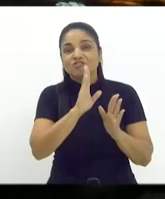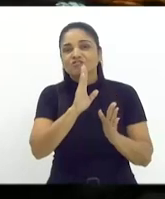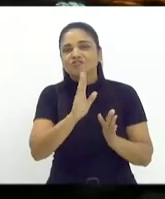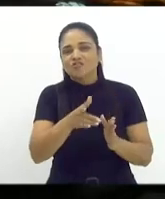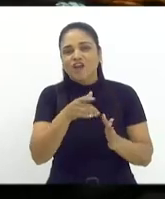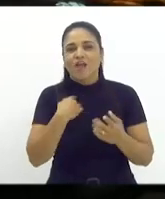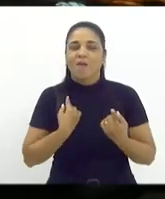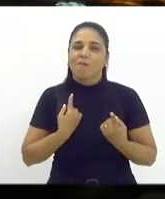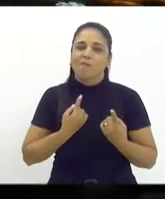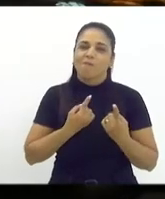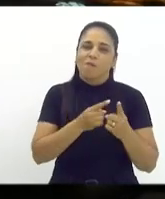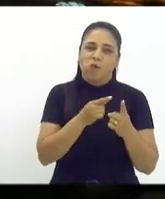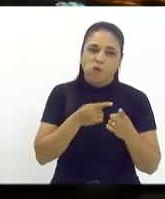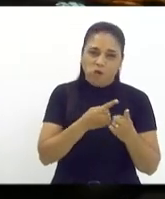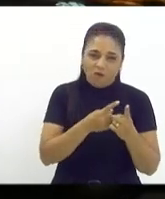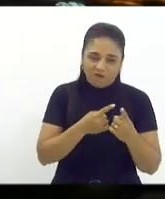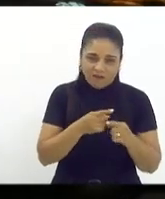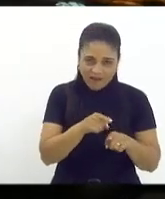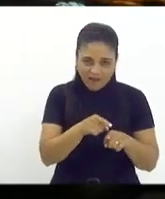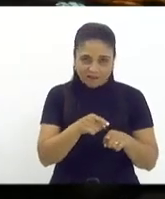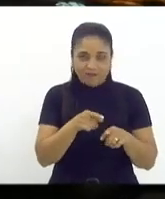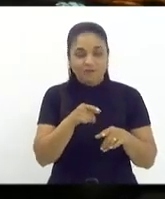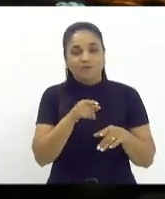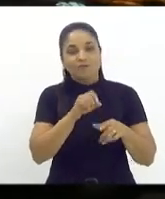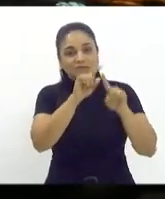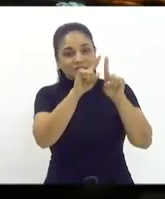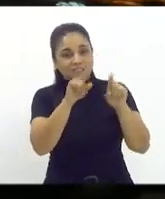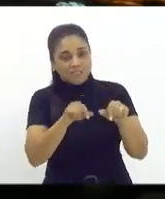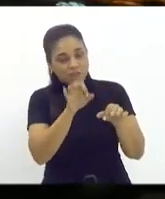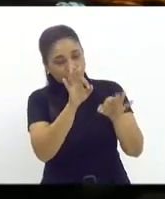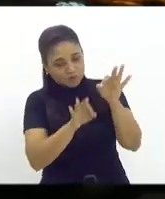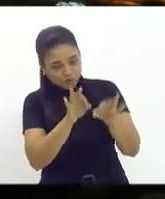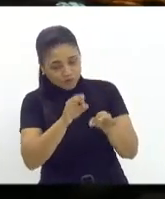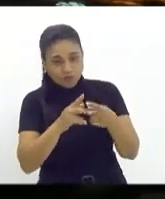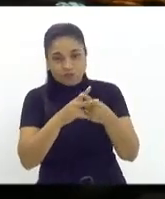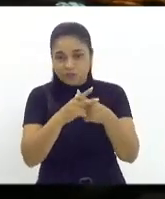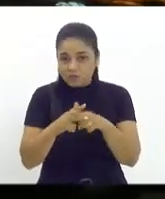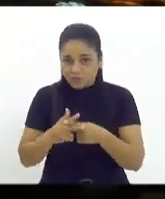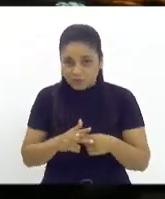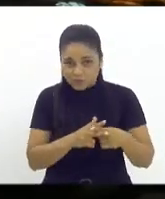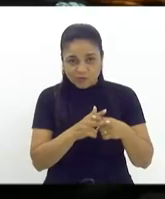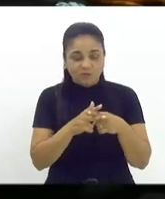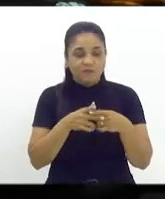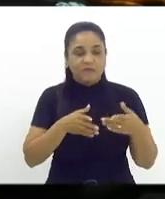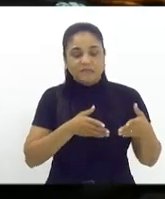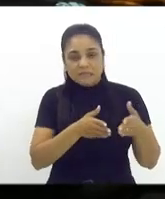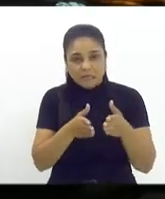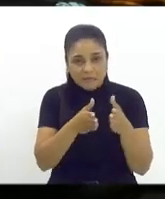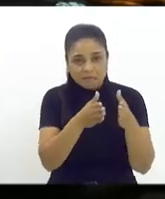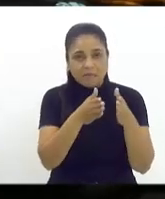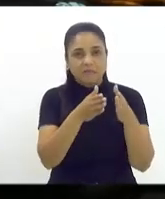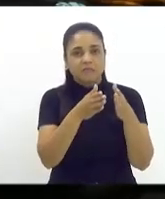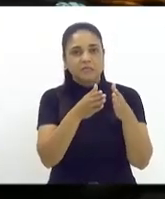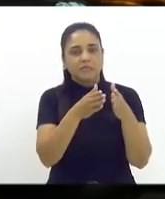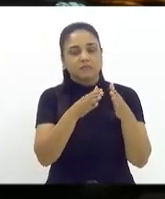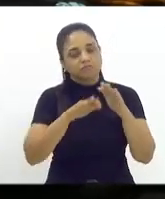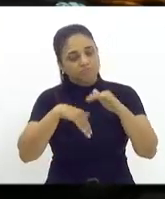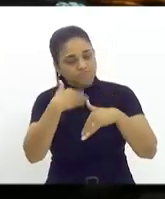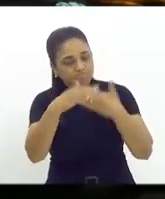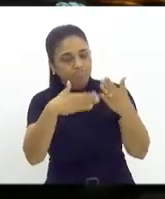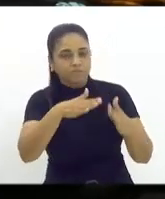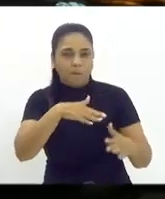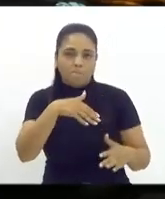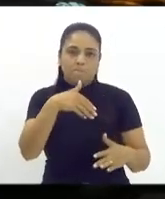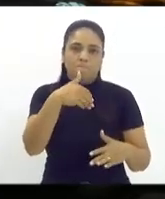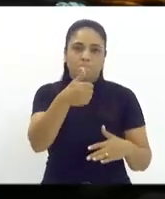provocar o sistema de justiça para que faça as correções e portanto é caminho no sentido do aprimoramento do